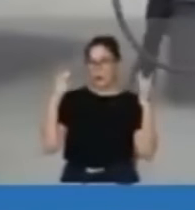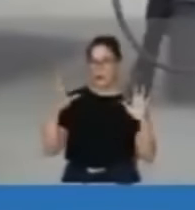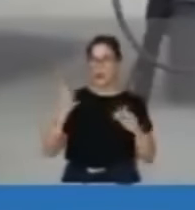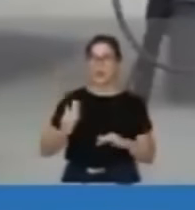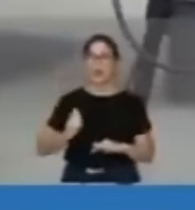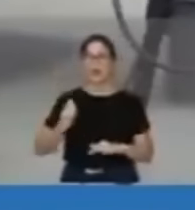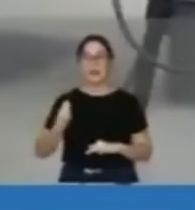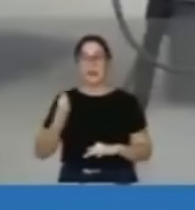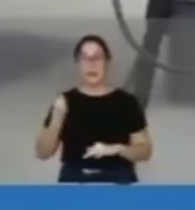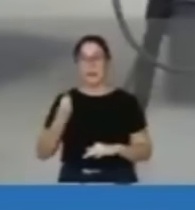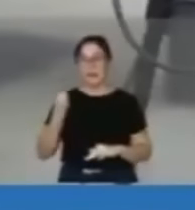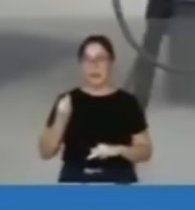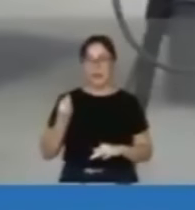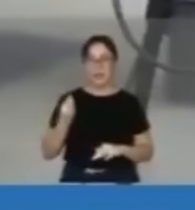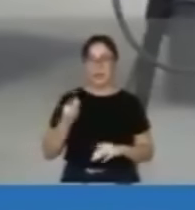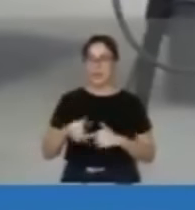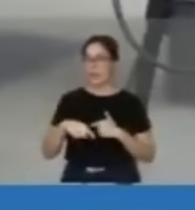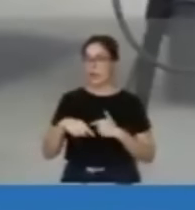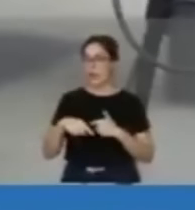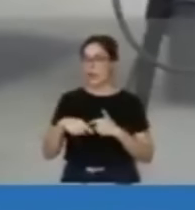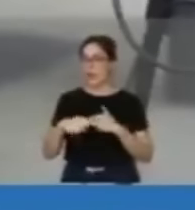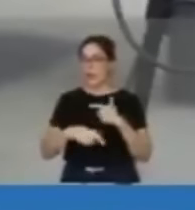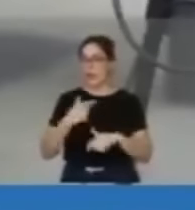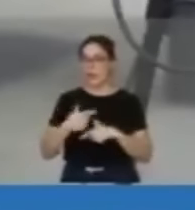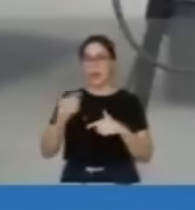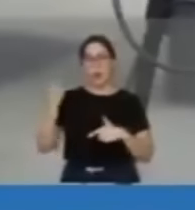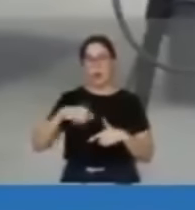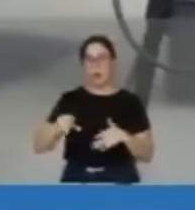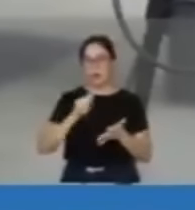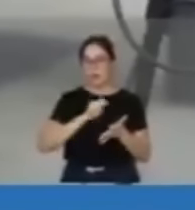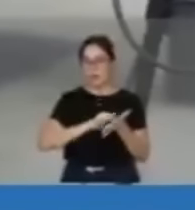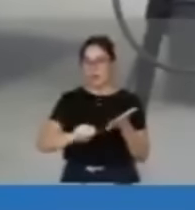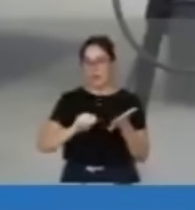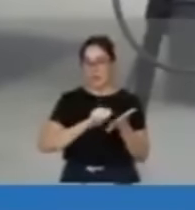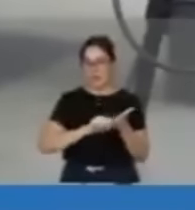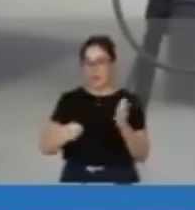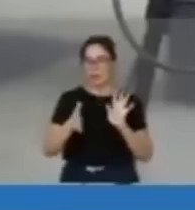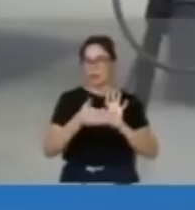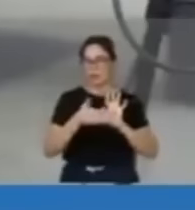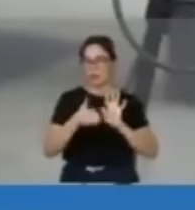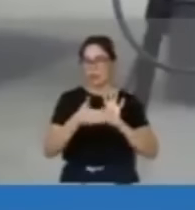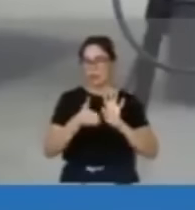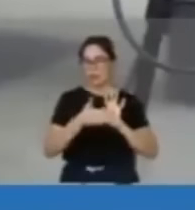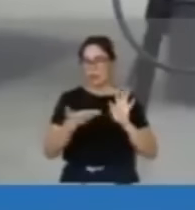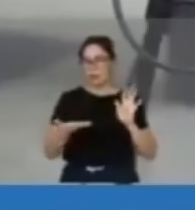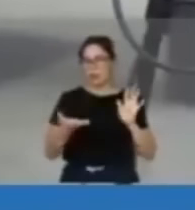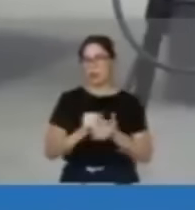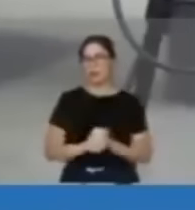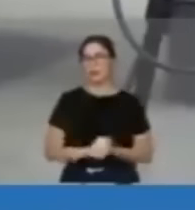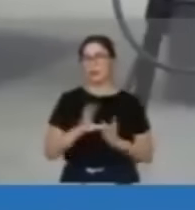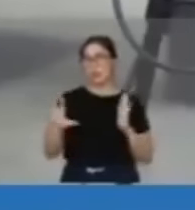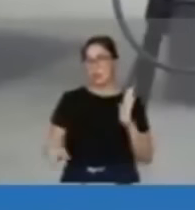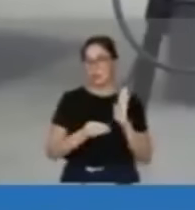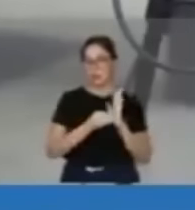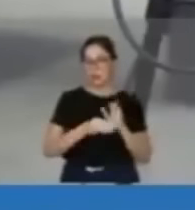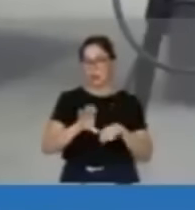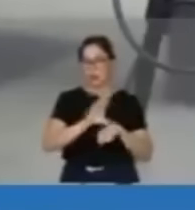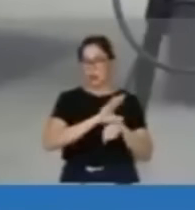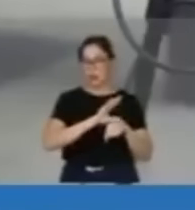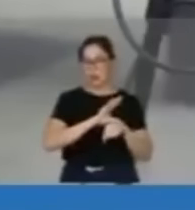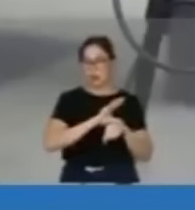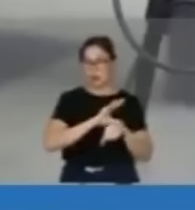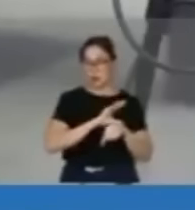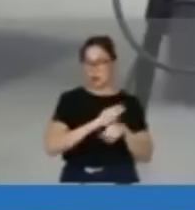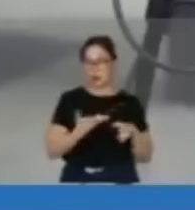do Trabalho. Nós temos que conseguir rapidamente as assinaturas para essa proposta de emenda à Constituição que foi apresentada pela deputada Erika